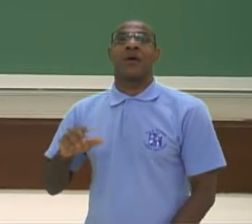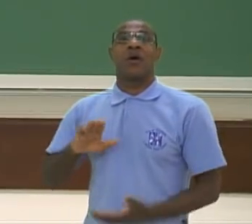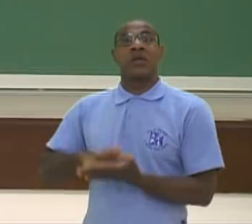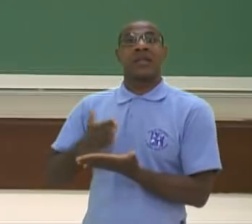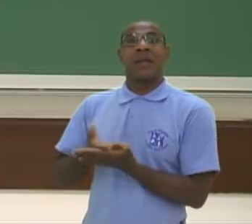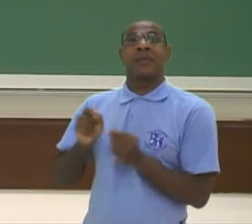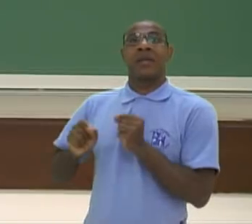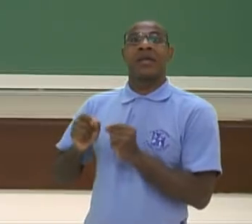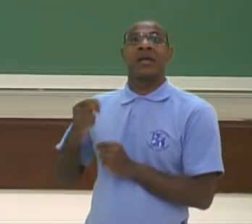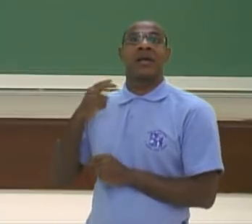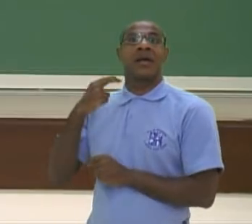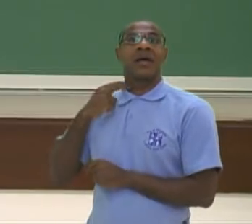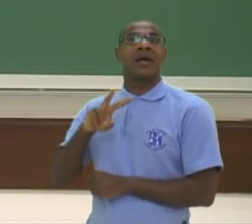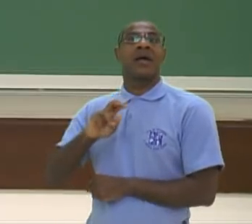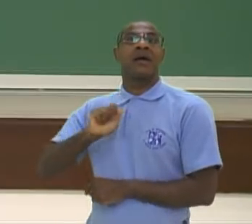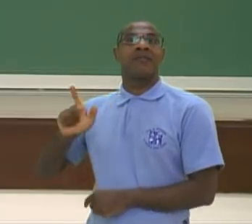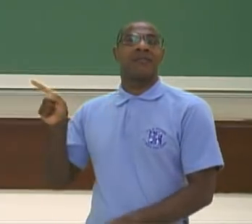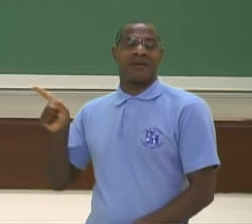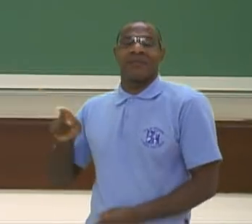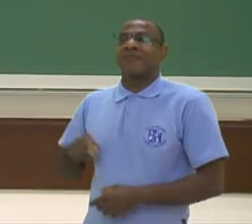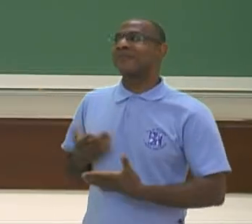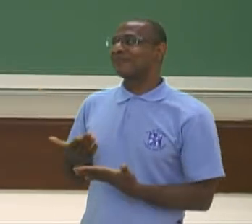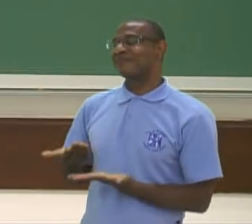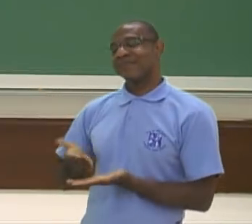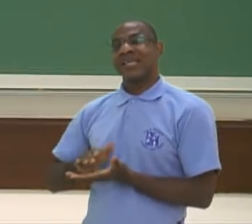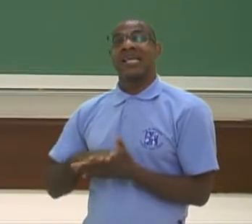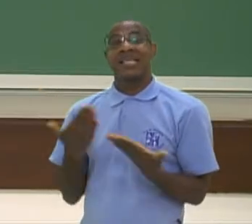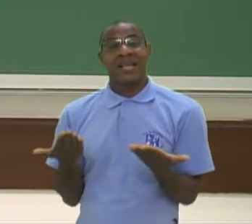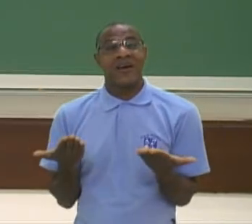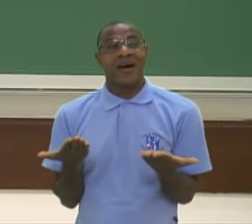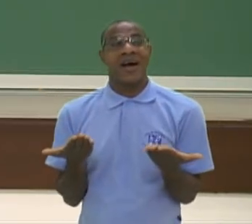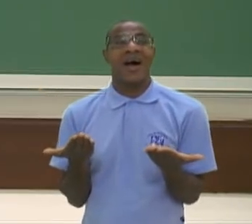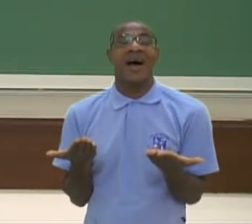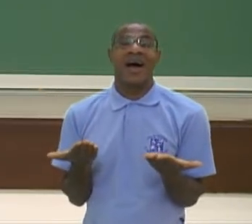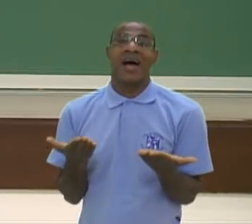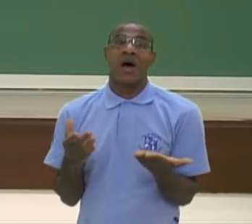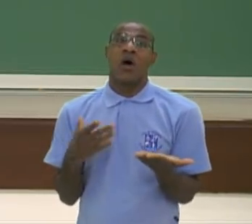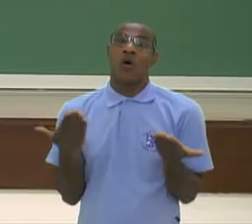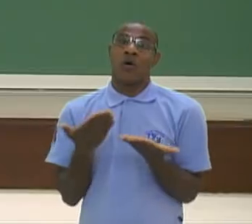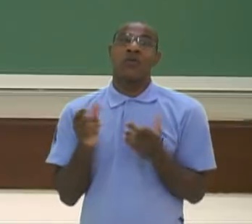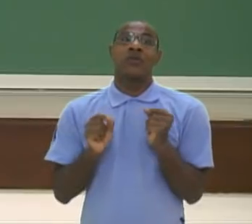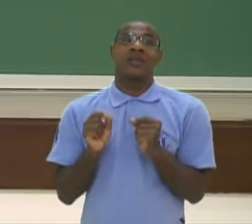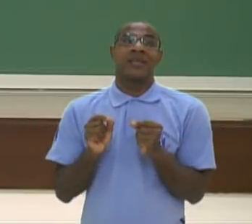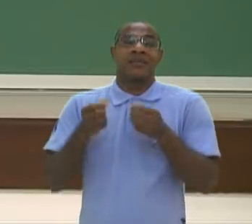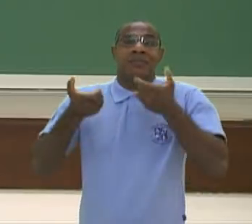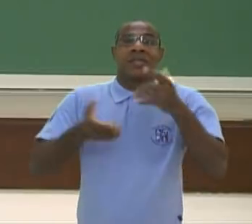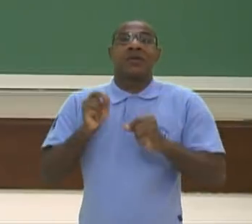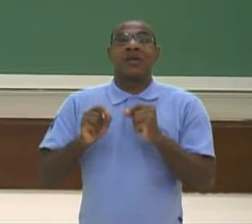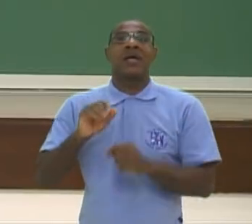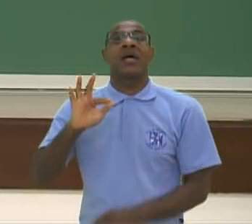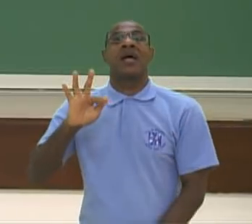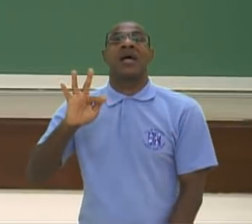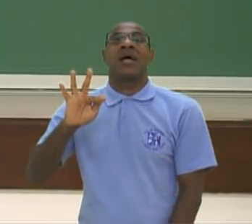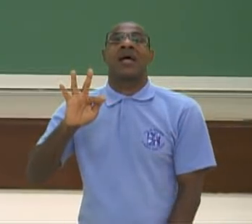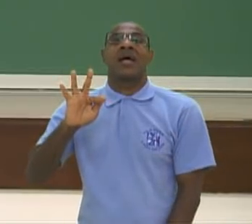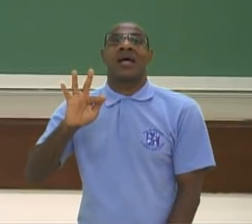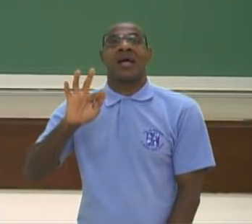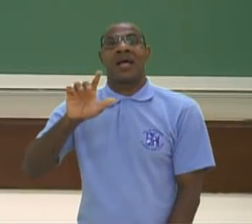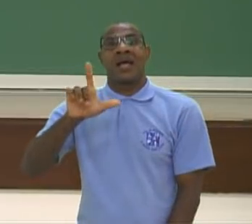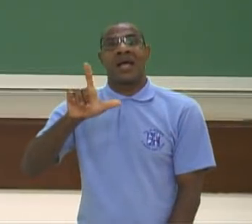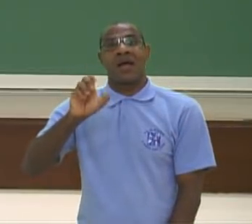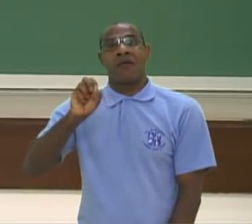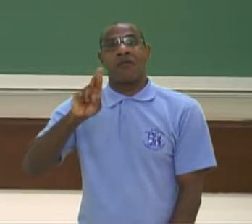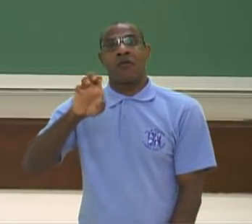uma aula de botânica. Você está vendo que a gente tem flores na aula e a gente vai falar sobre isso. Nós vamos falar sobre as flores e as partes